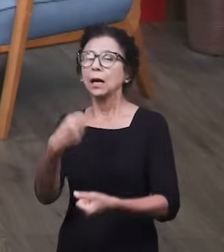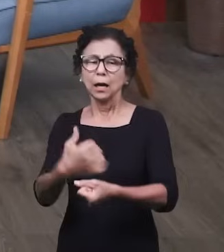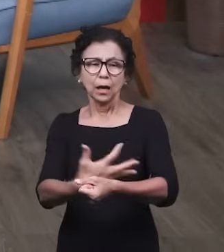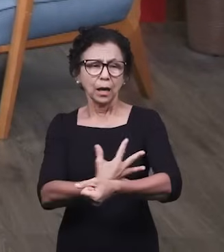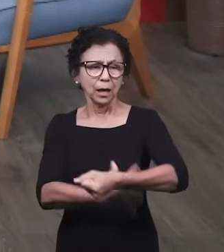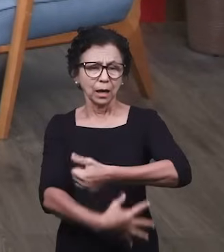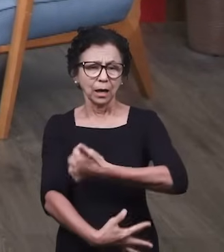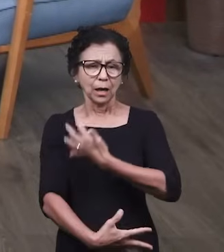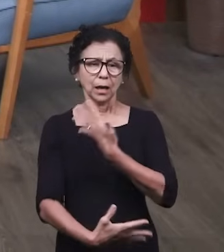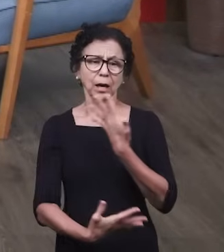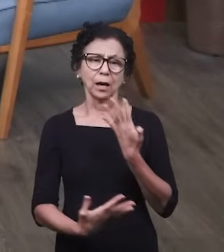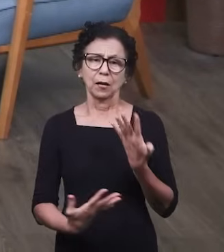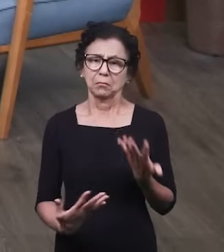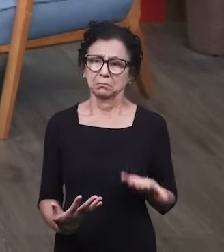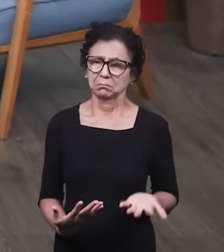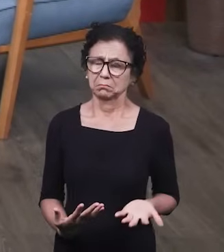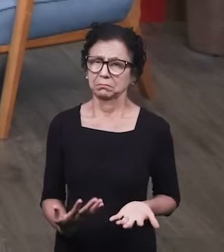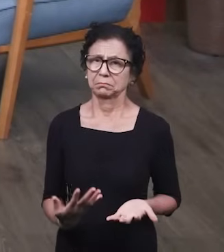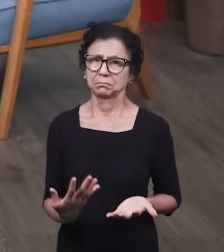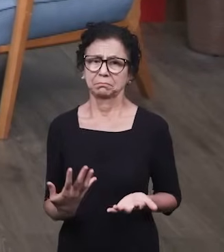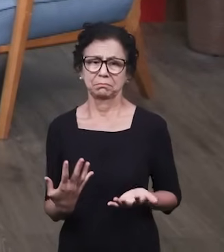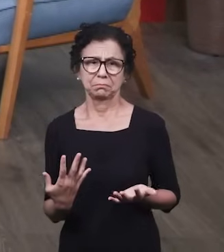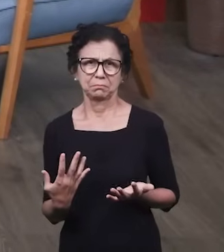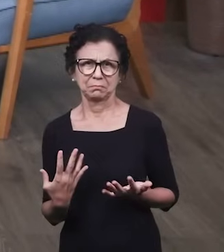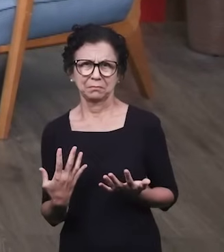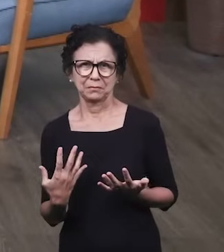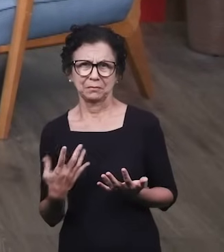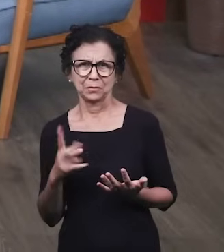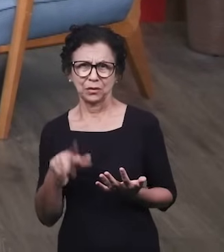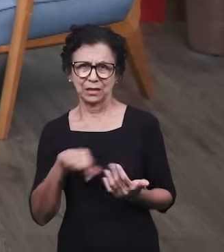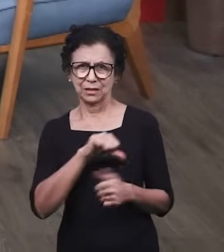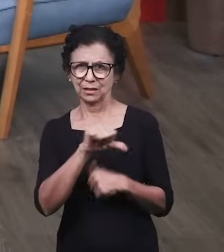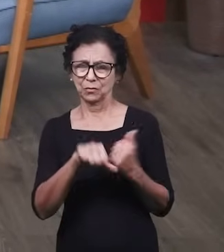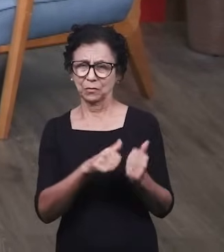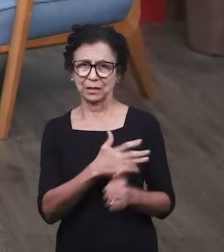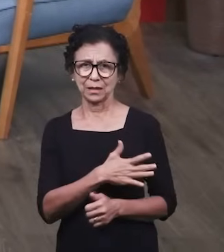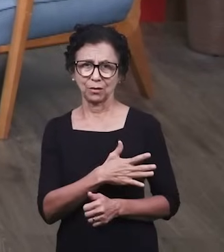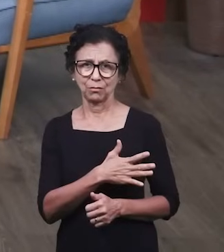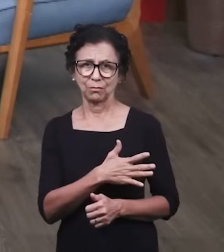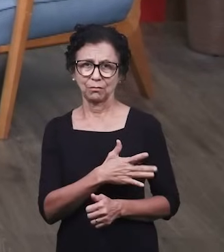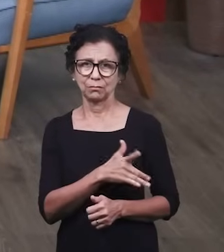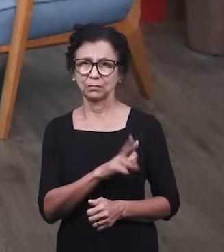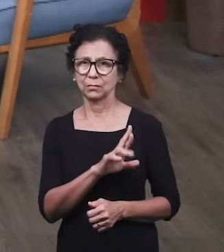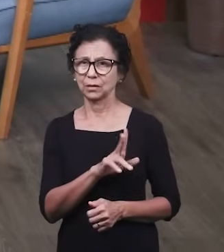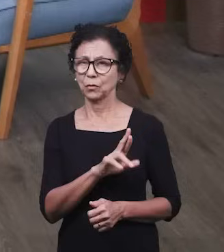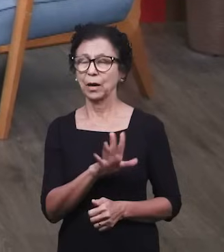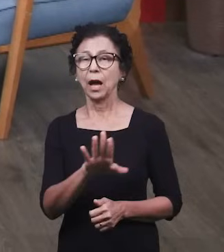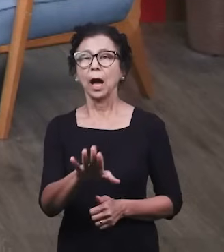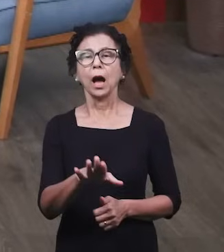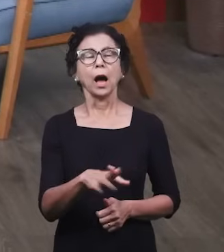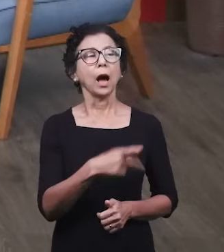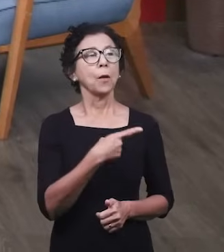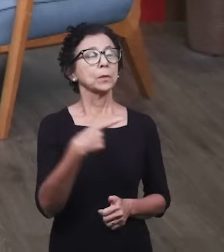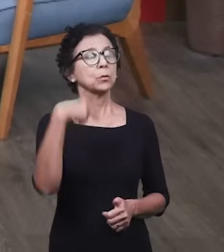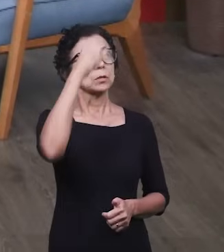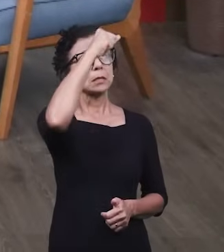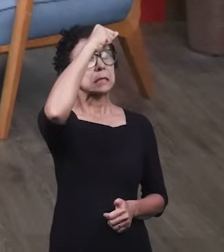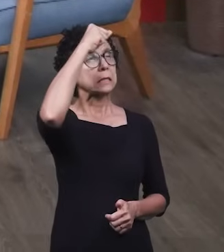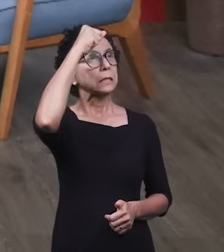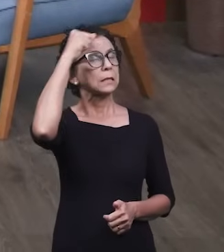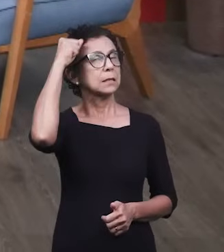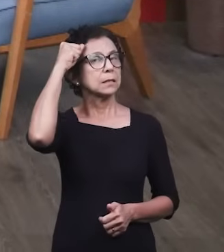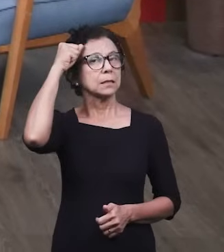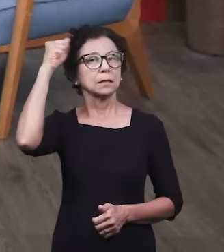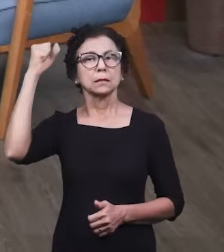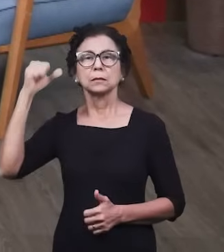emocionou. Pode ser um dia algo bonito, mas isso não é conversão verdadeira, não. O Sérgio, ele me convenceu.